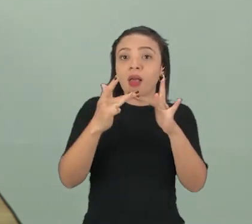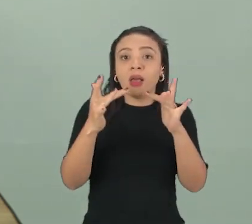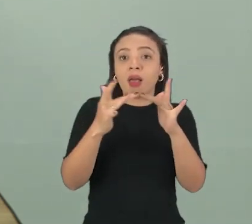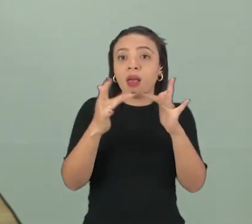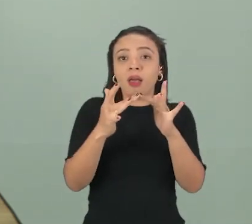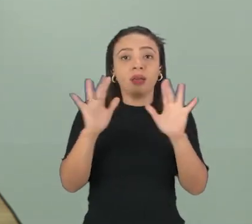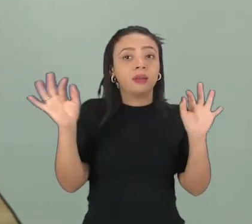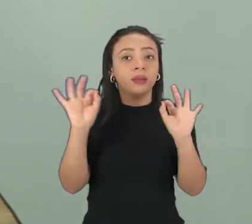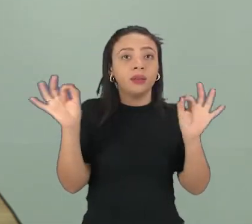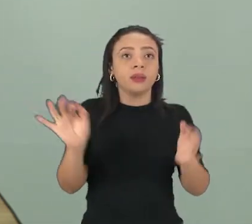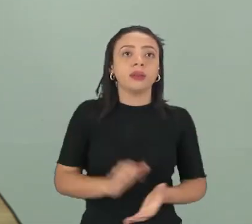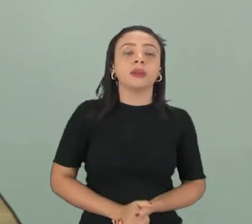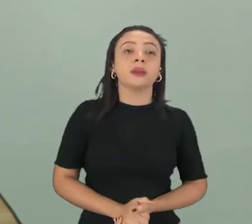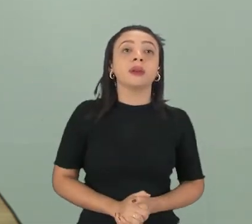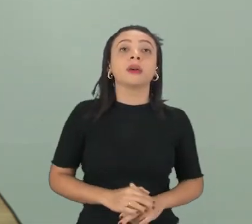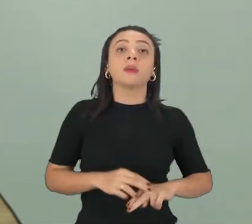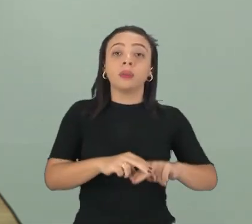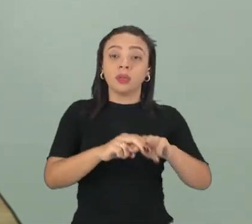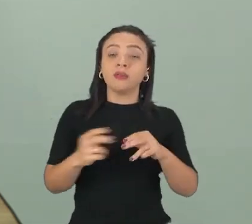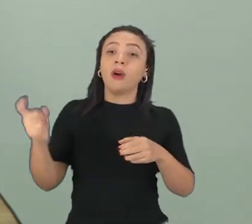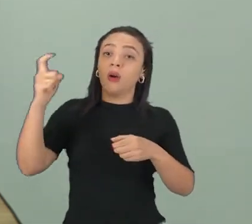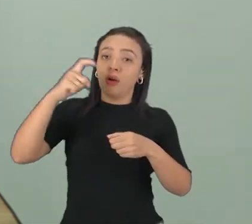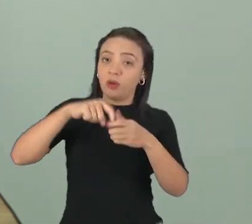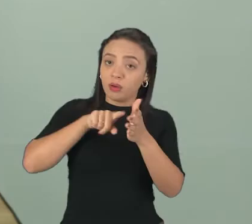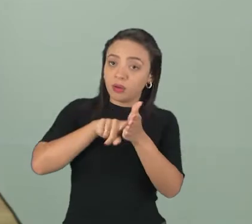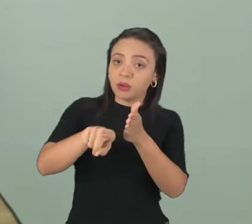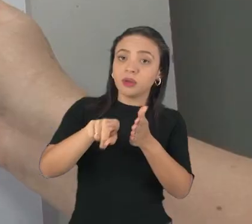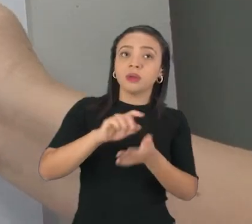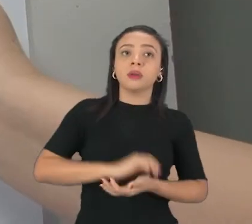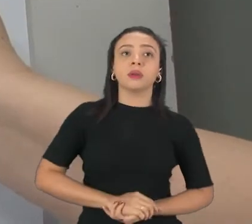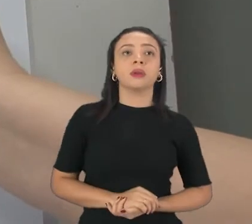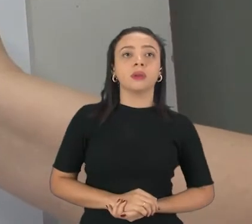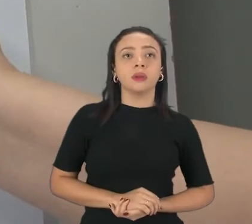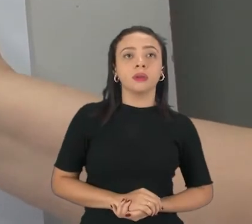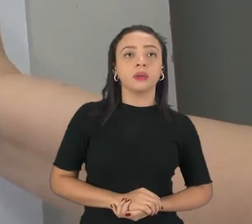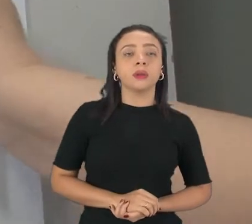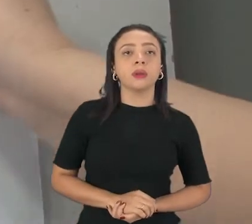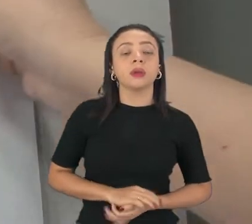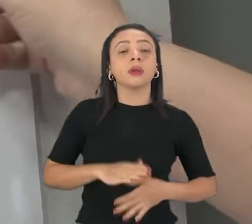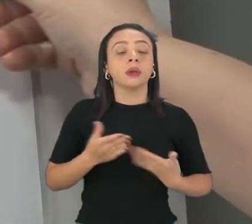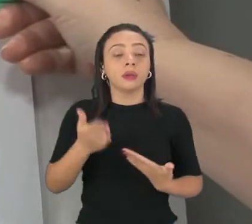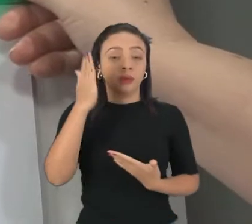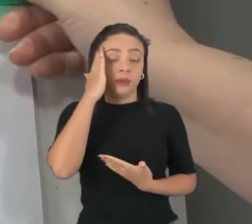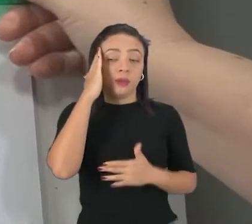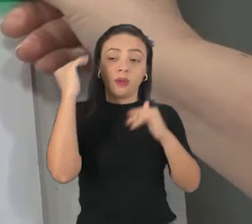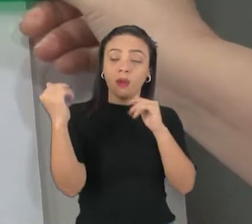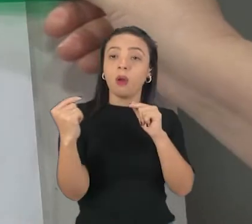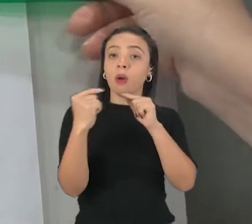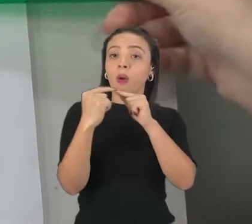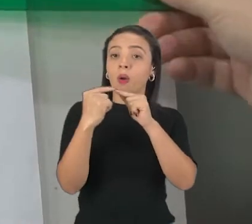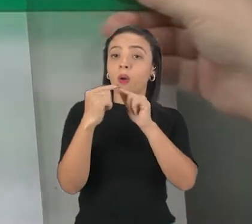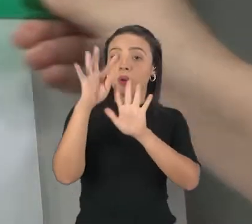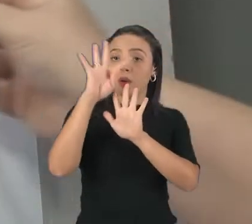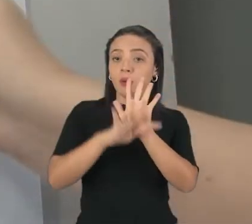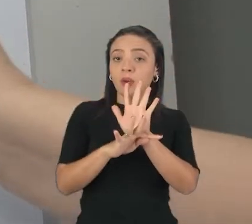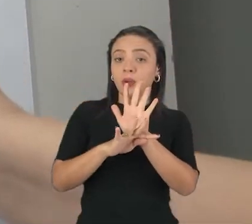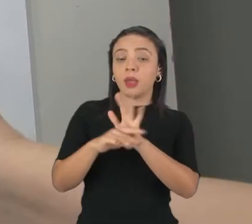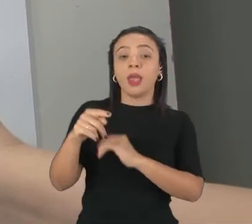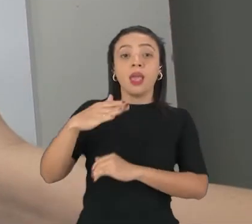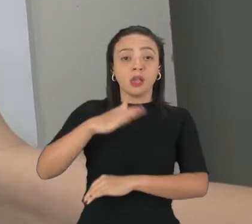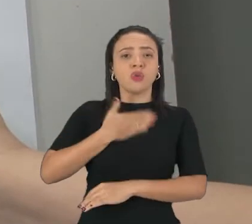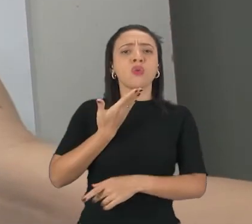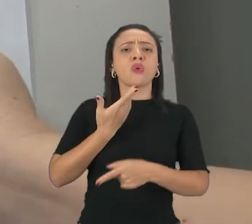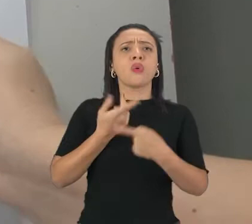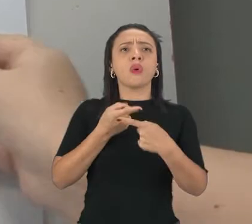certo? Diante disso, vamos voltar lá na nossa questão. De acordo com esse texto, Beto ficou